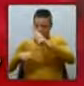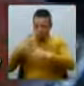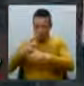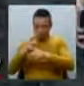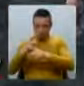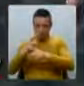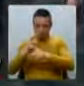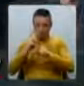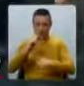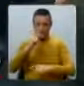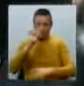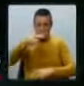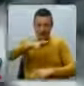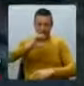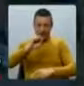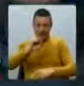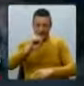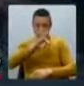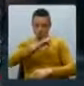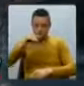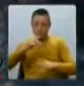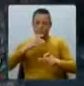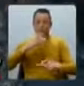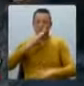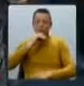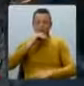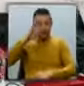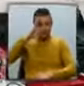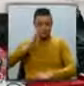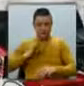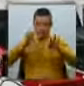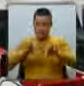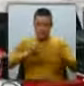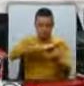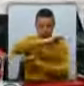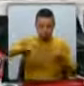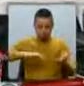e foram depois necessários mais de 400 polícias e militares para acabar com o motim.